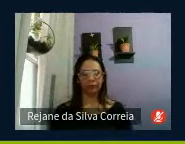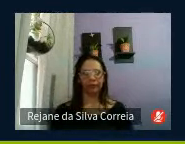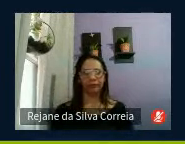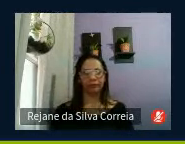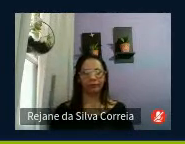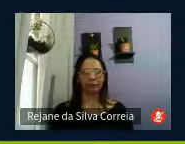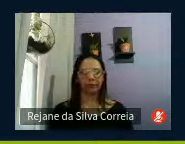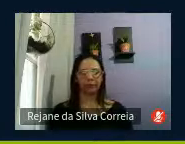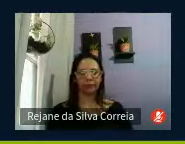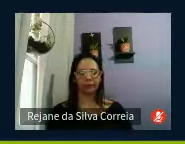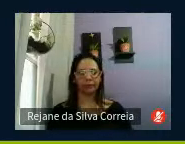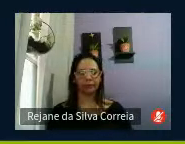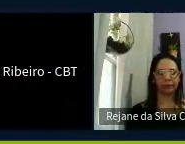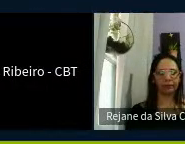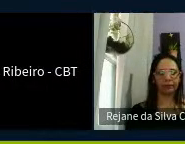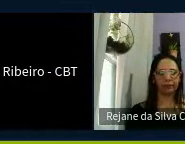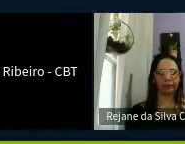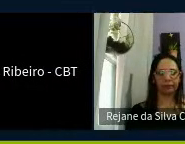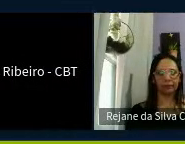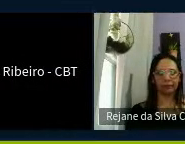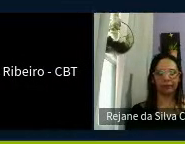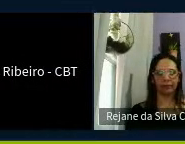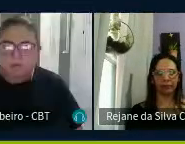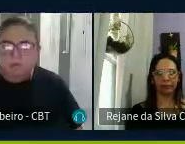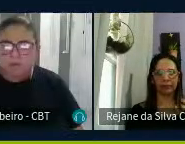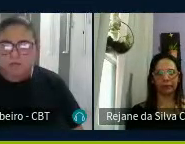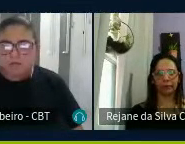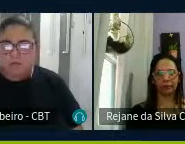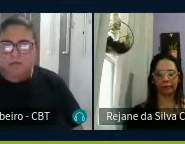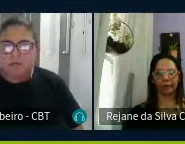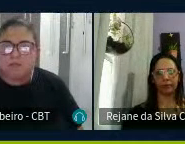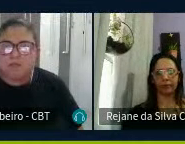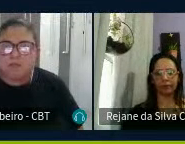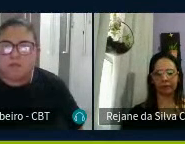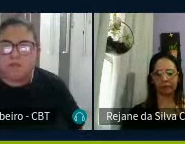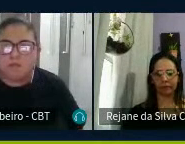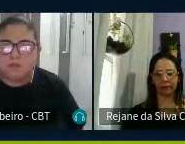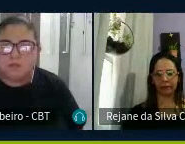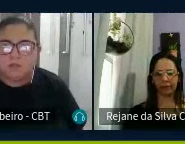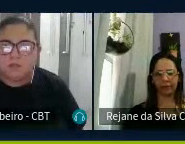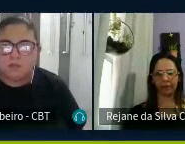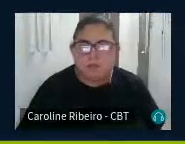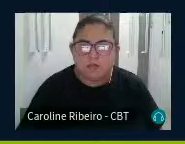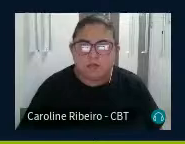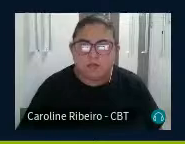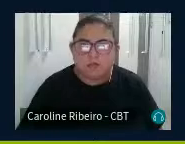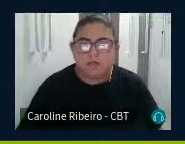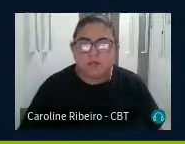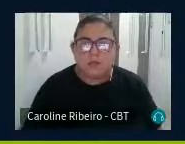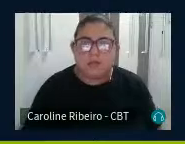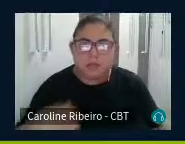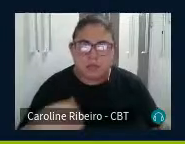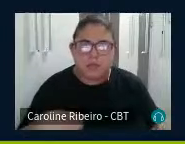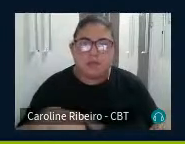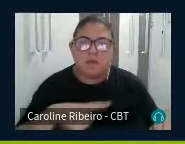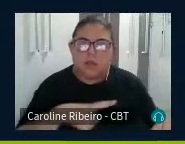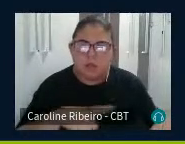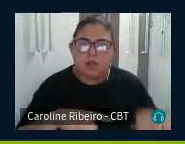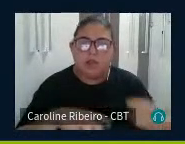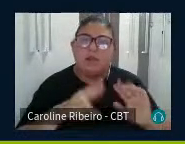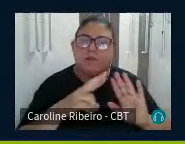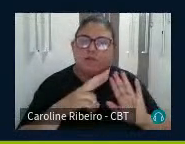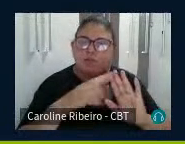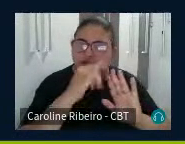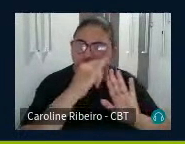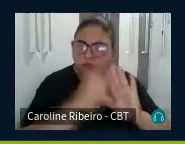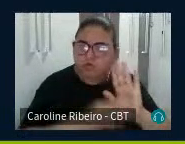Com relação a isso, os objetivos do NAPNE, previstos na resolução 137